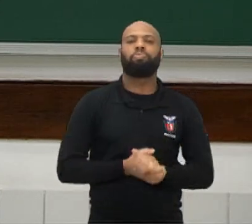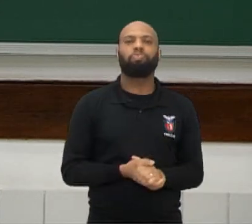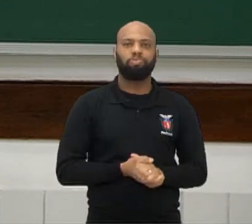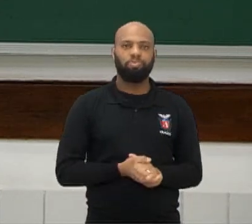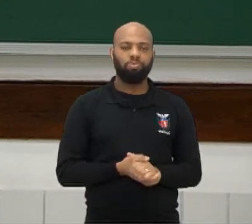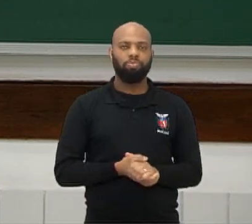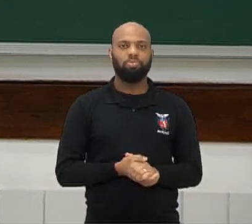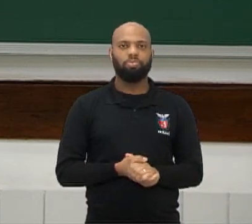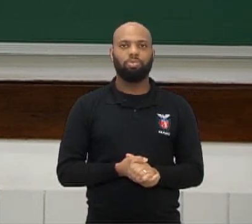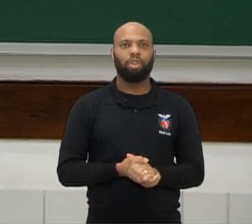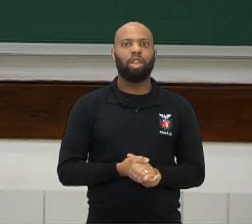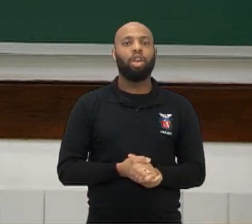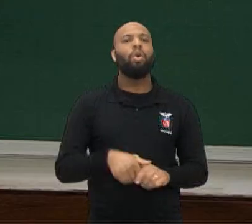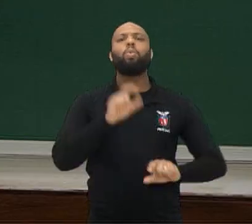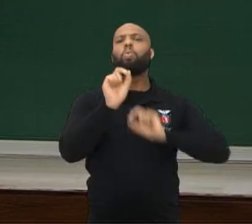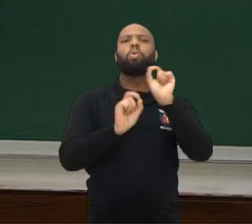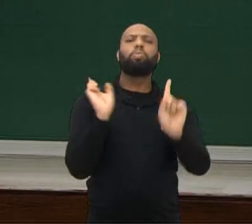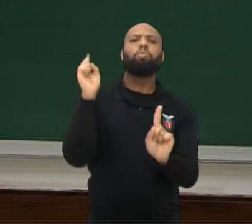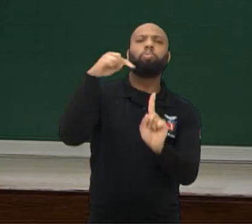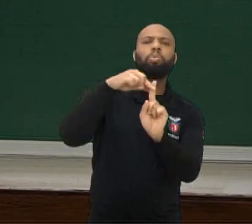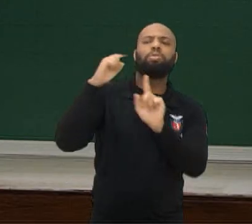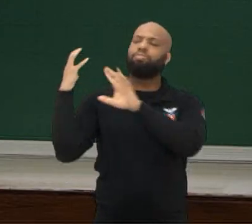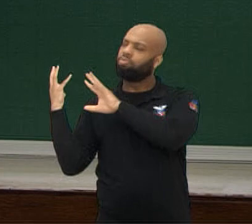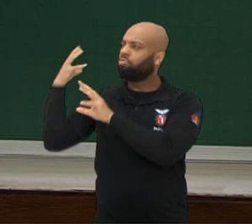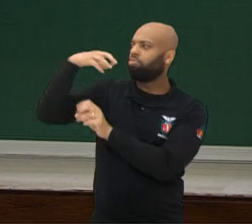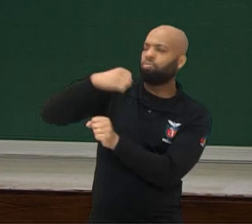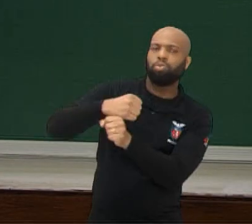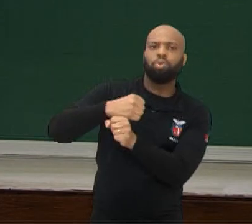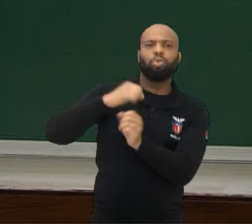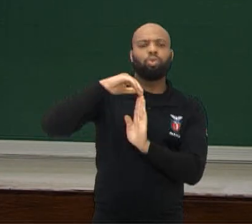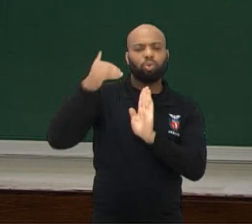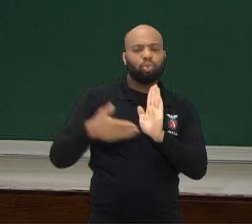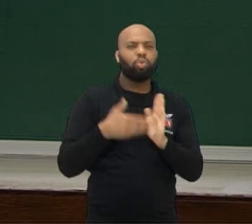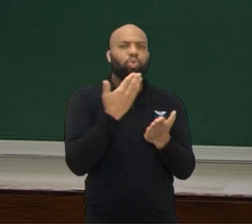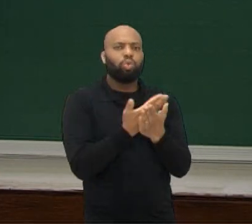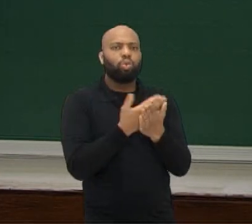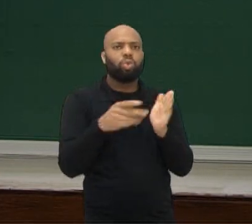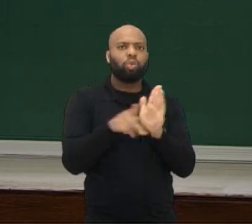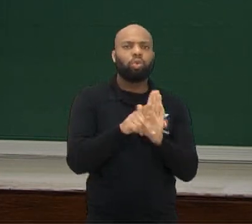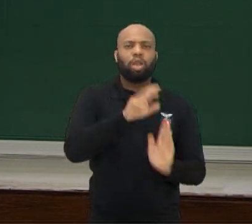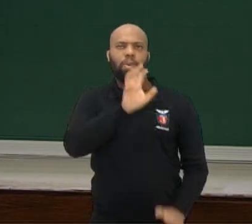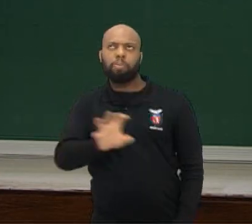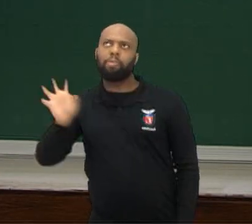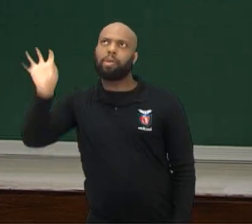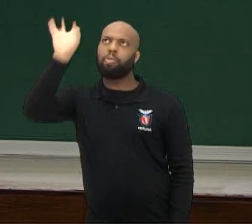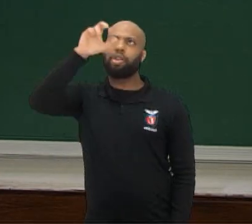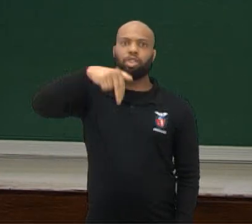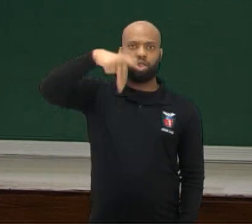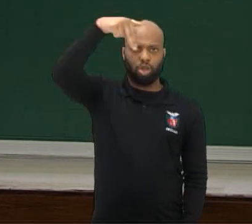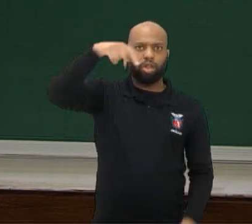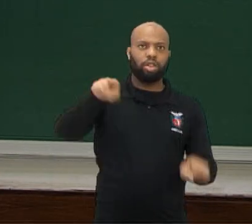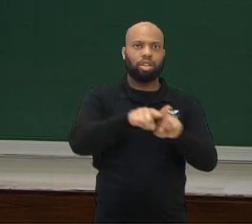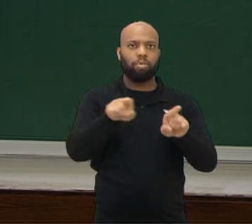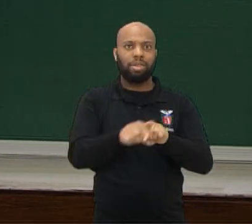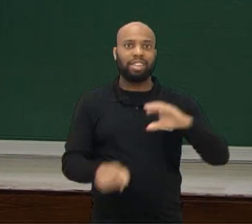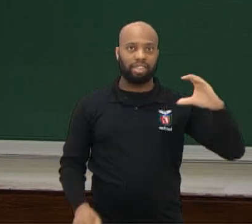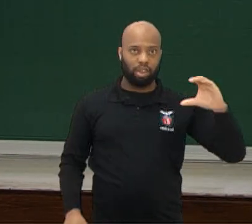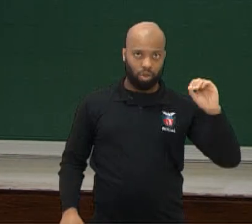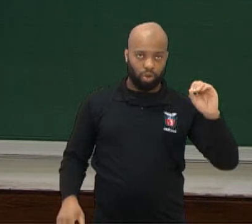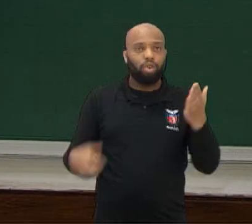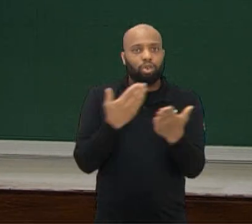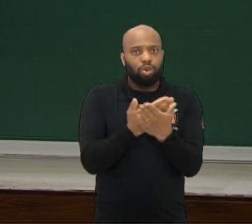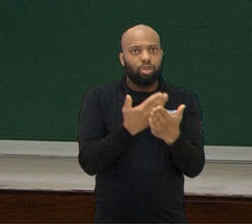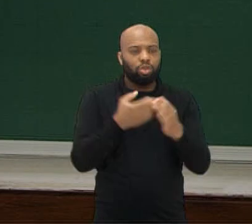aula de hoje. A ideia é o quê? Retomar os estudos sobre as regiões Norte e Centro-Oeste, que foram as que nós estudamos